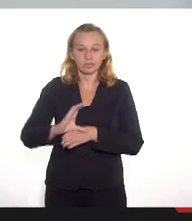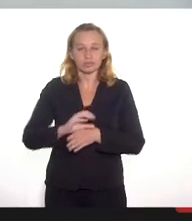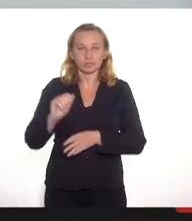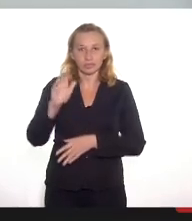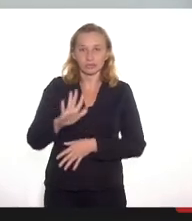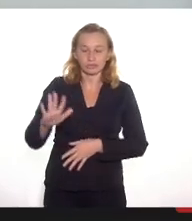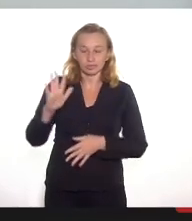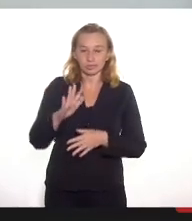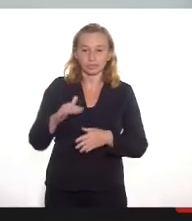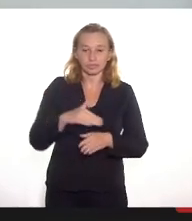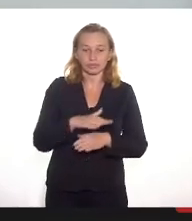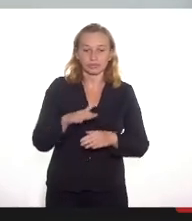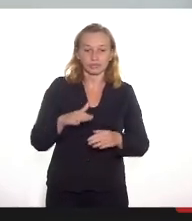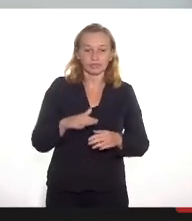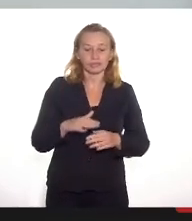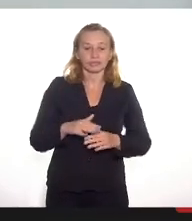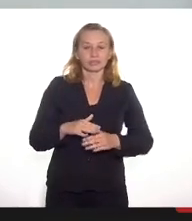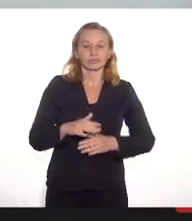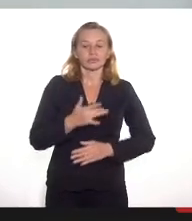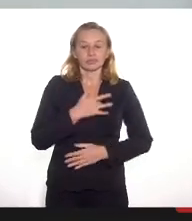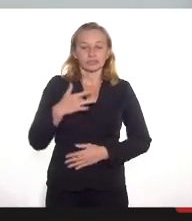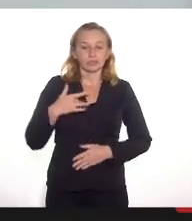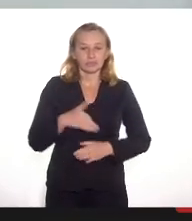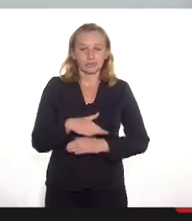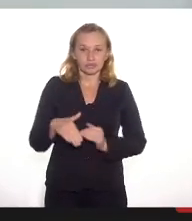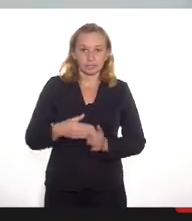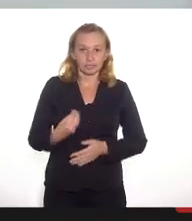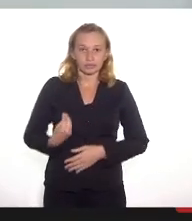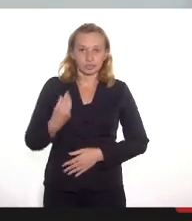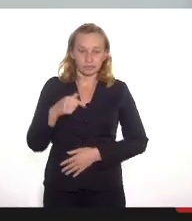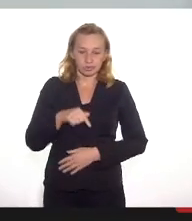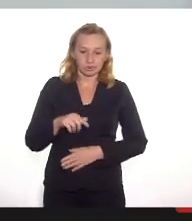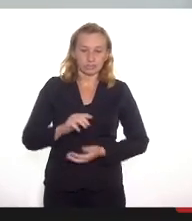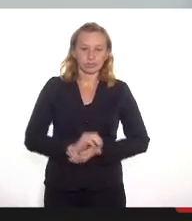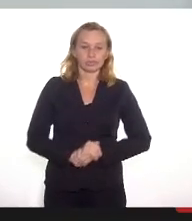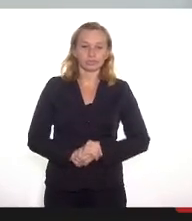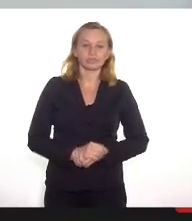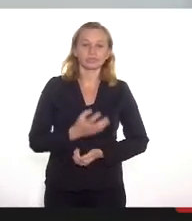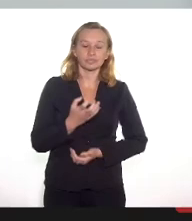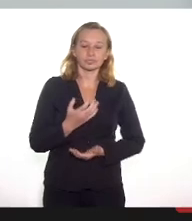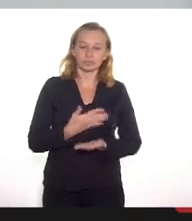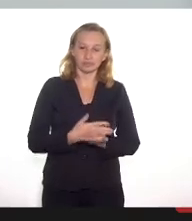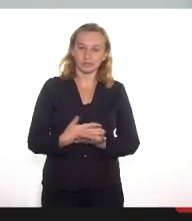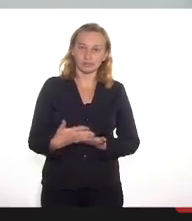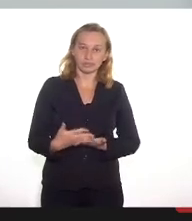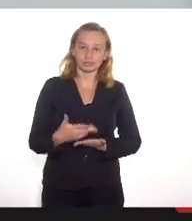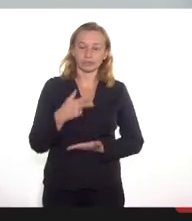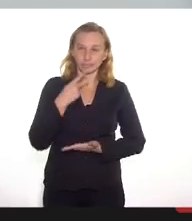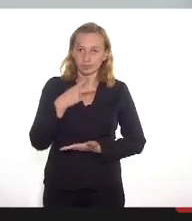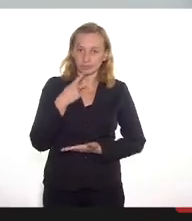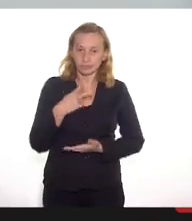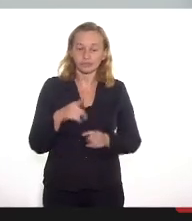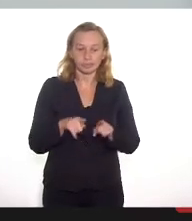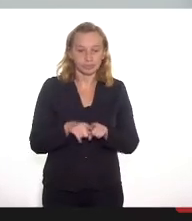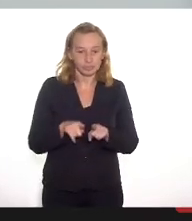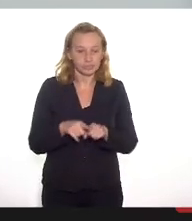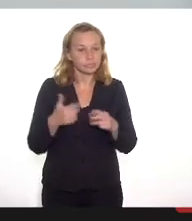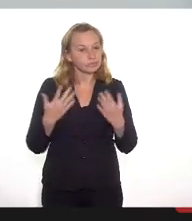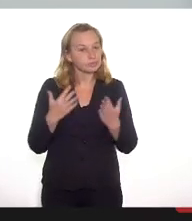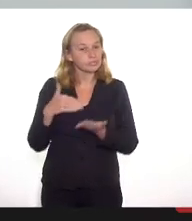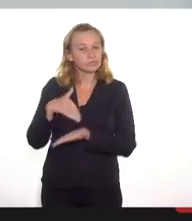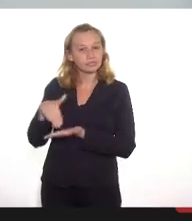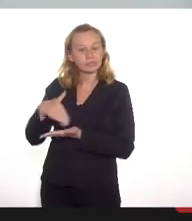EA todos os demais que presente eu queria começar dizendo E também cumprimentar o